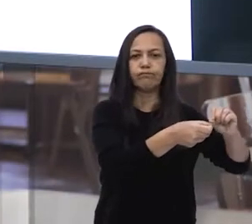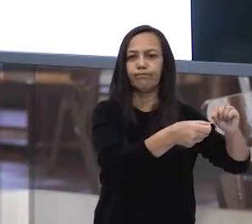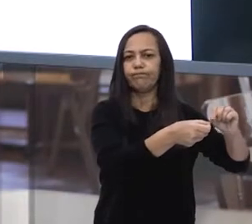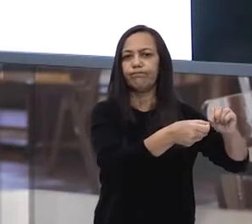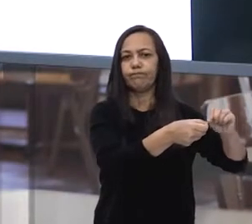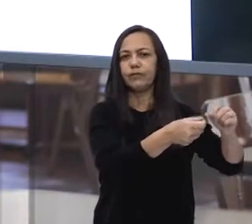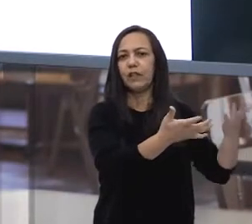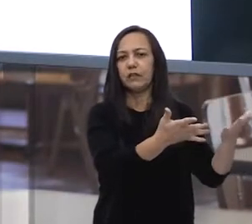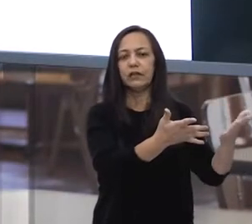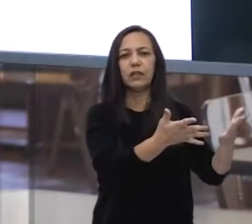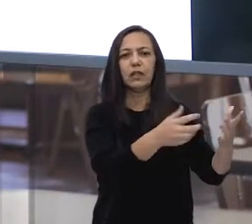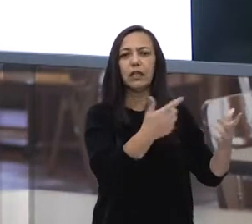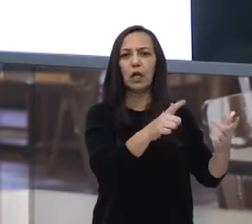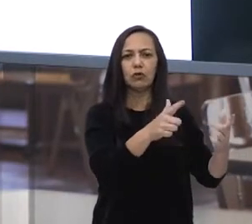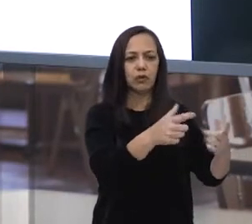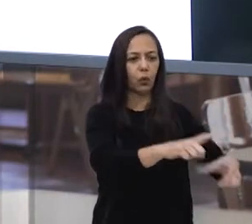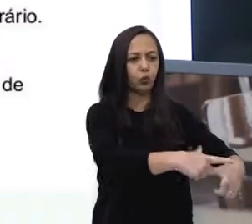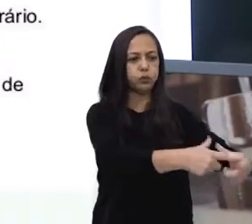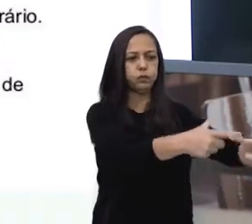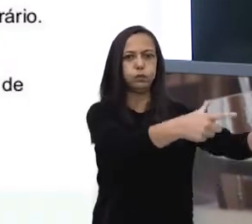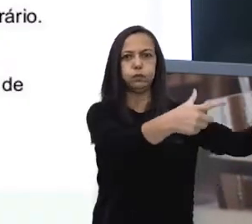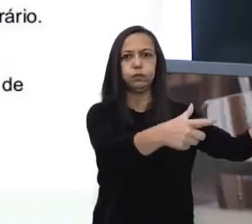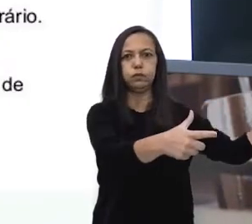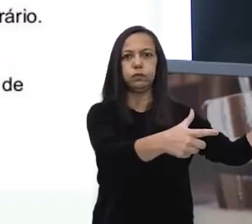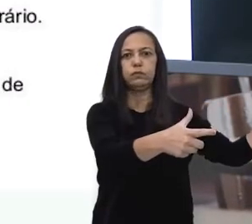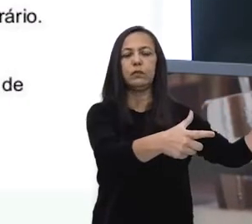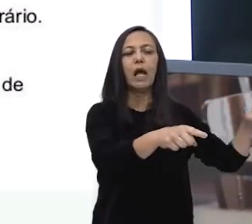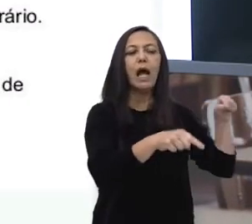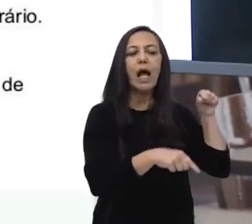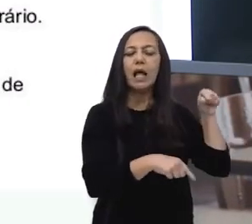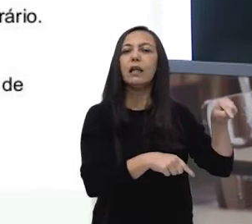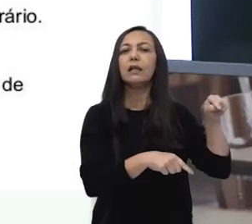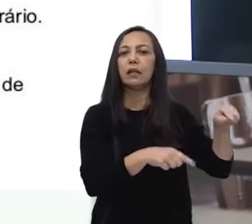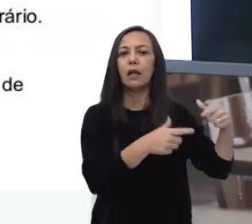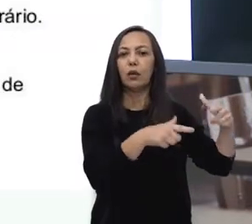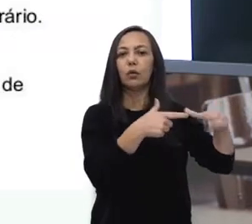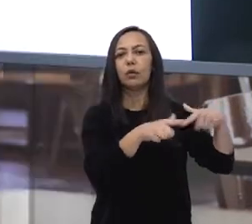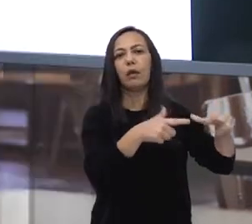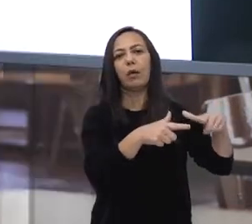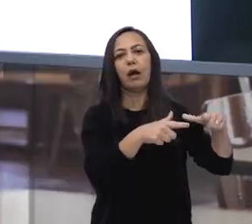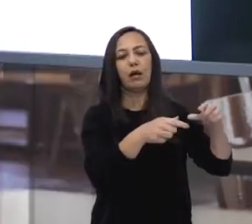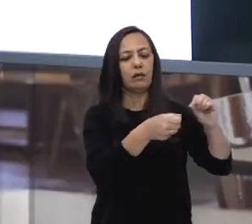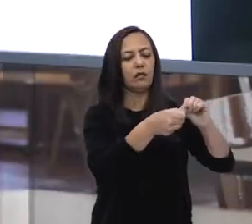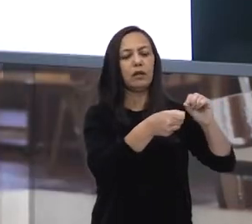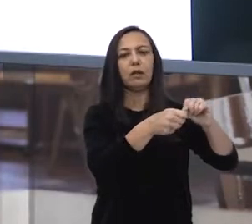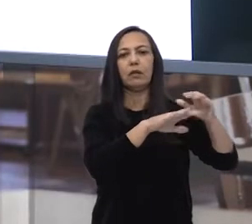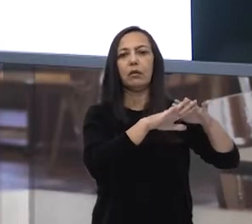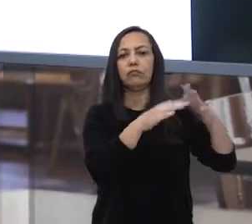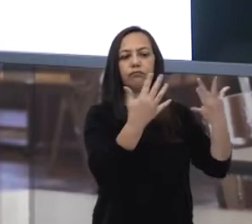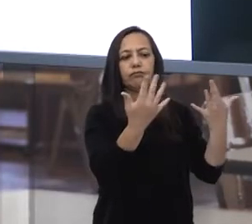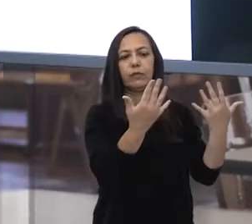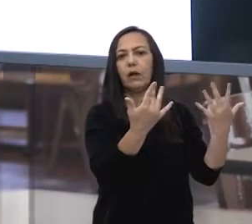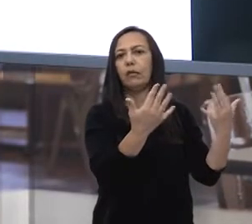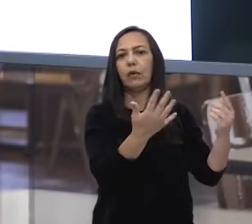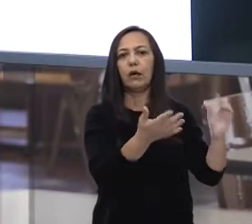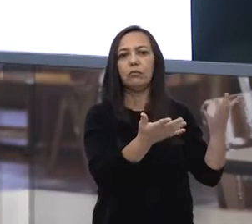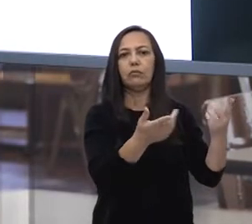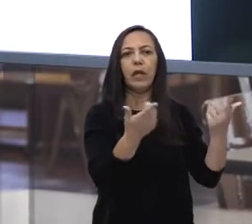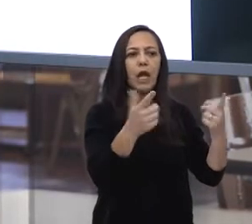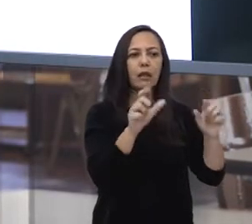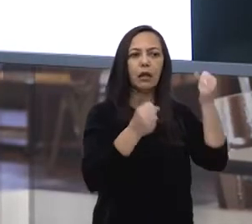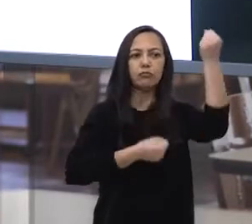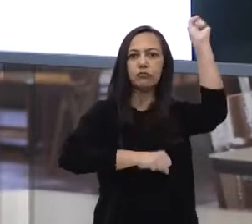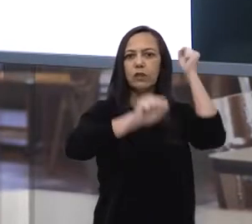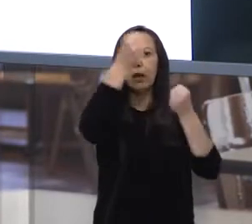uma larga produção, tá bom? A predominância do trabalho era feito manual, ou seja, não existia